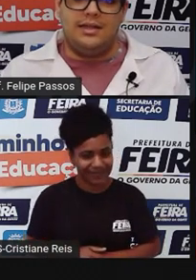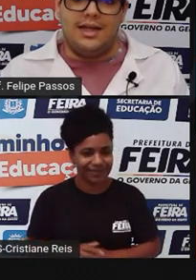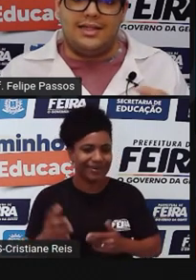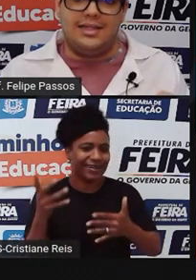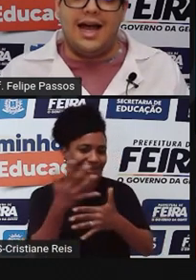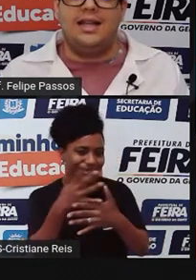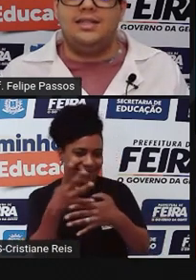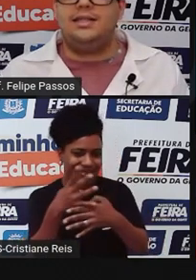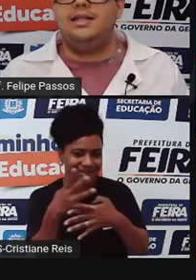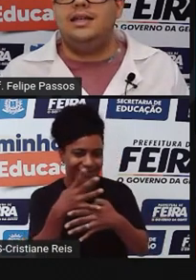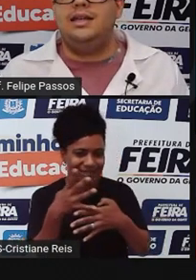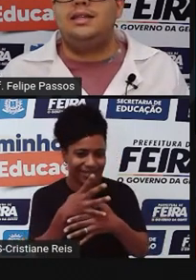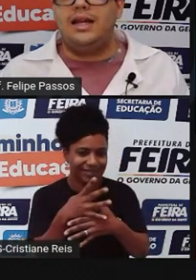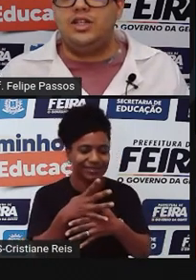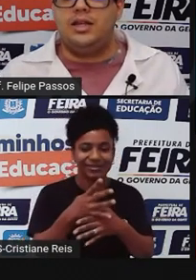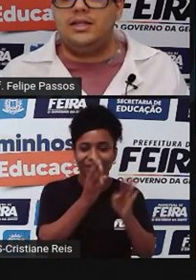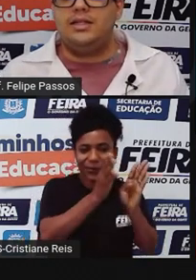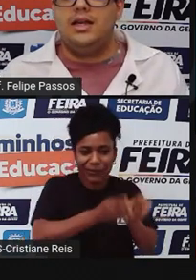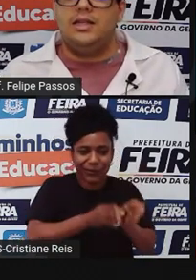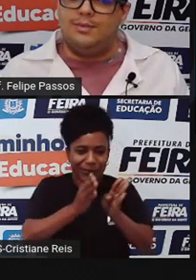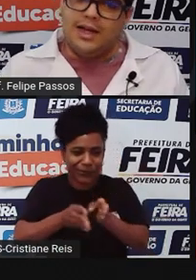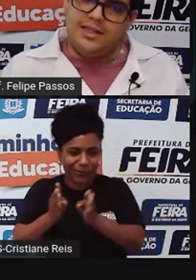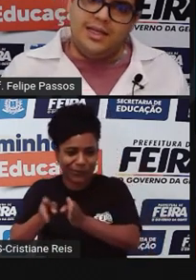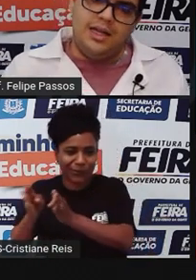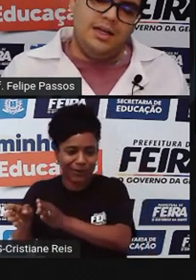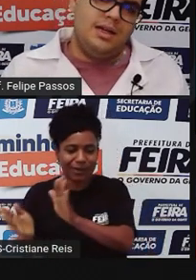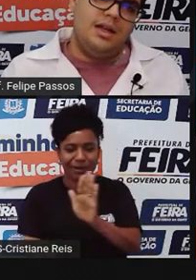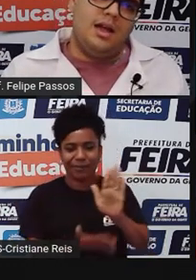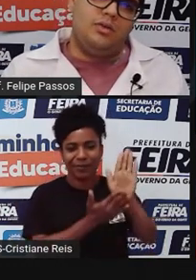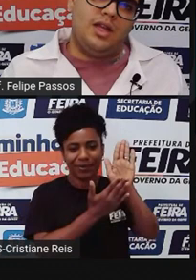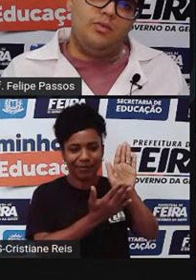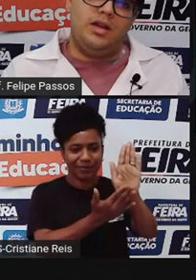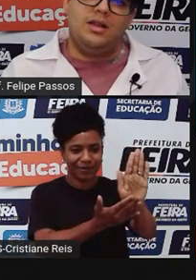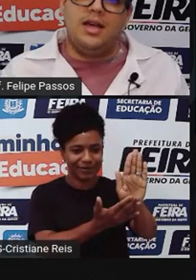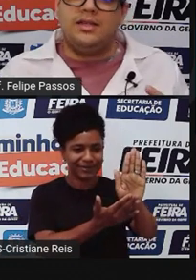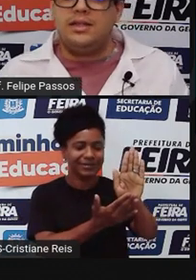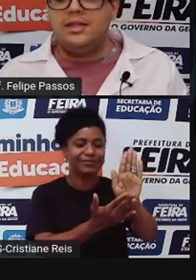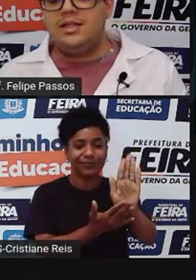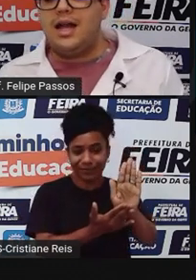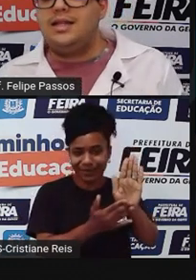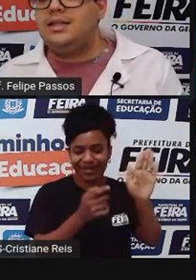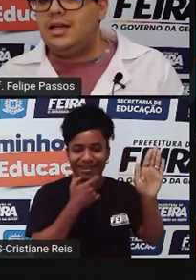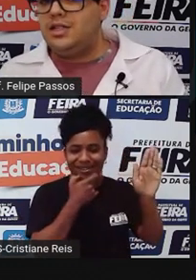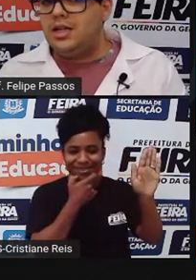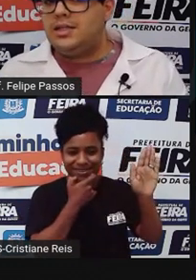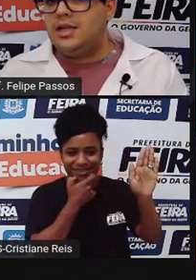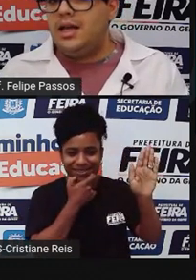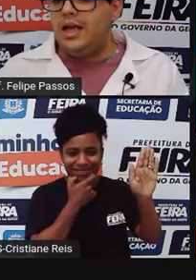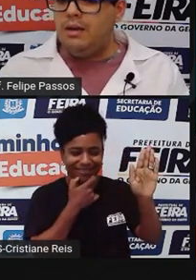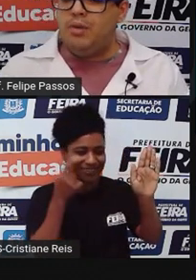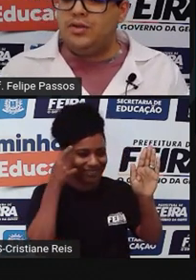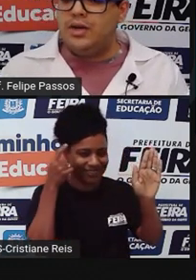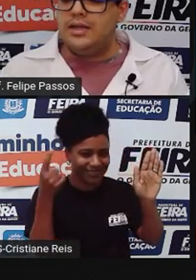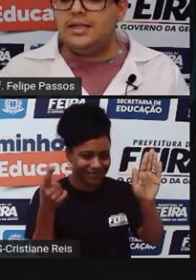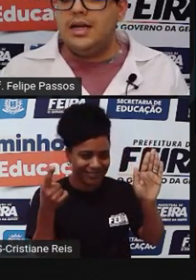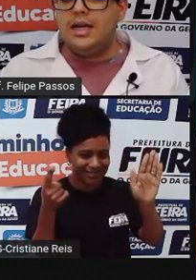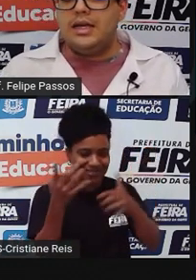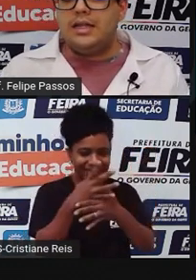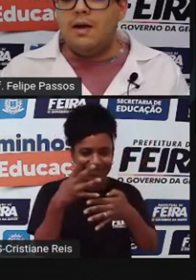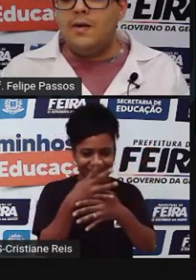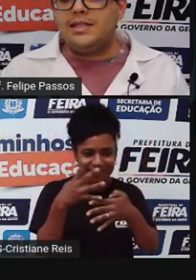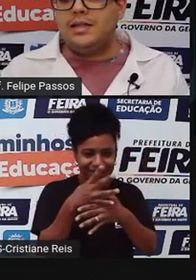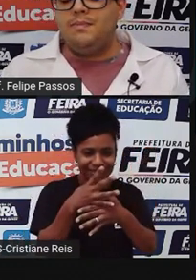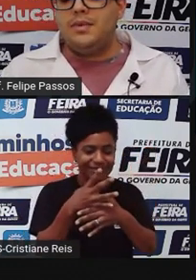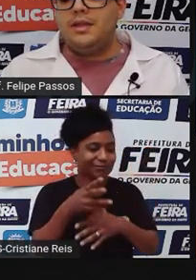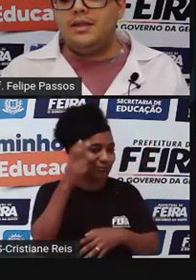Smart cities das cidades inteligentes Max ele é o termo em inglês cidades inteligentes em português